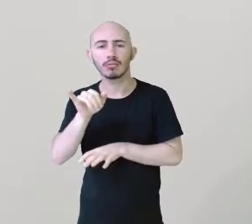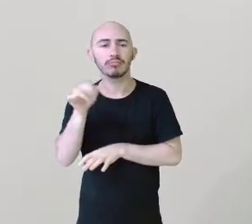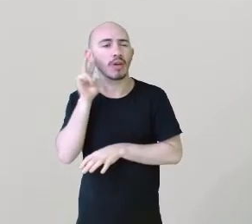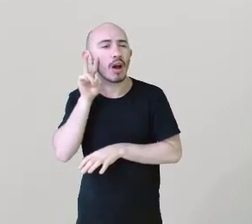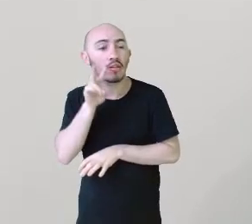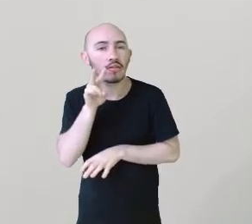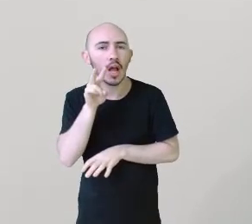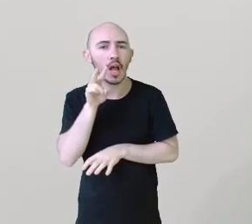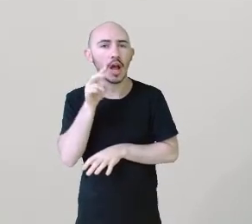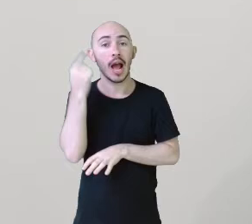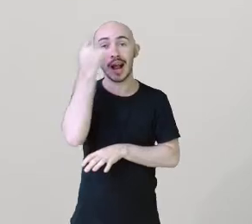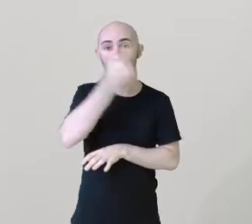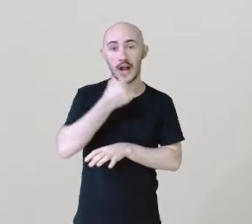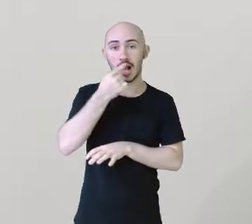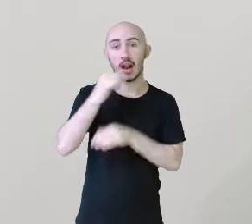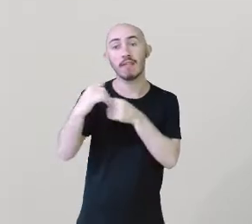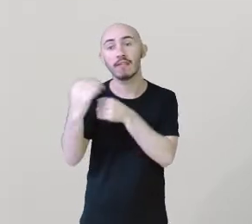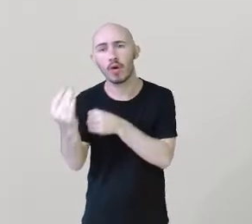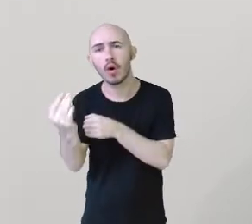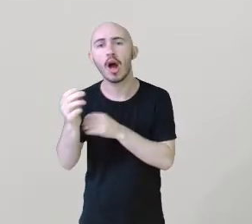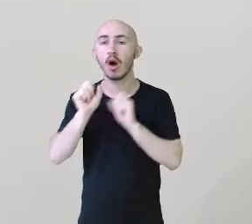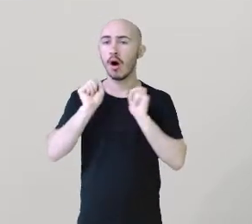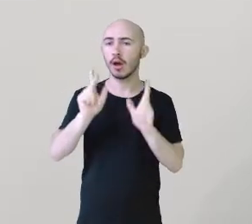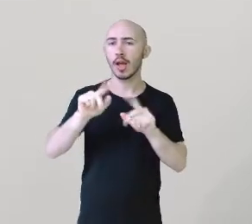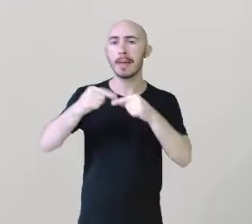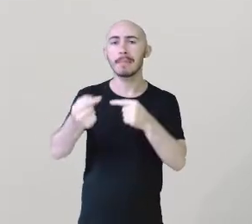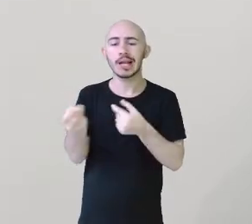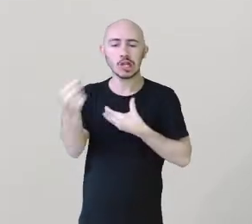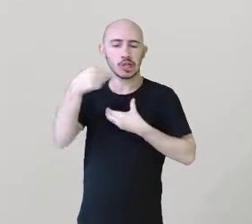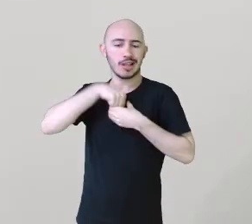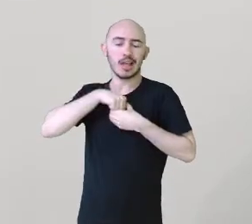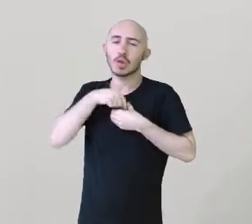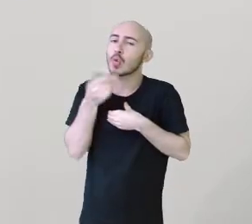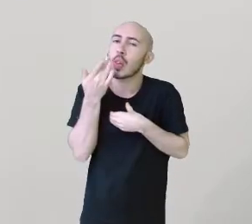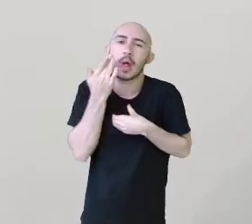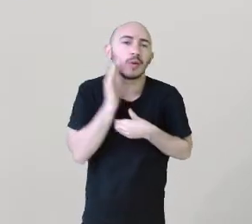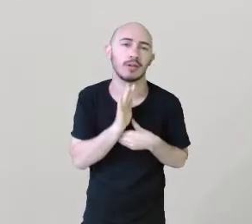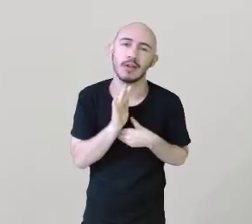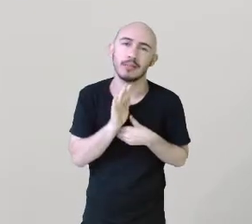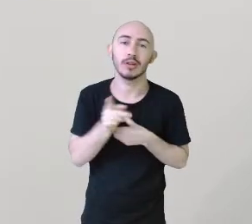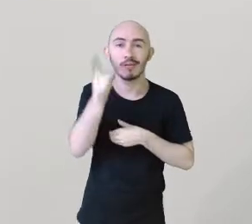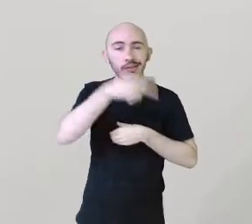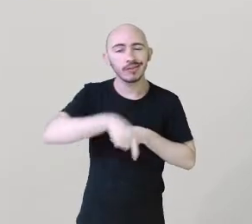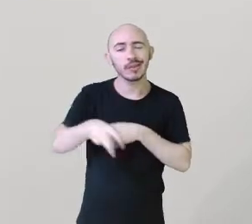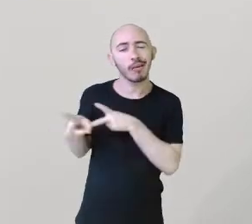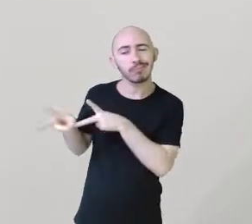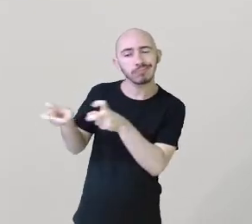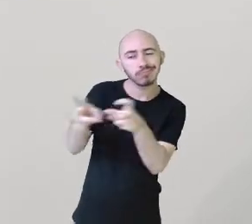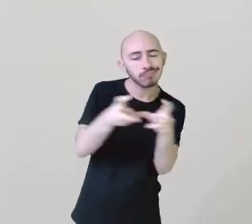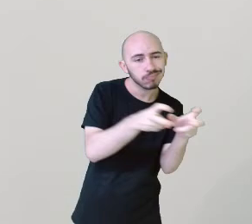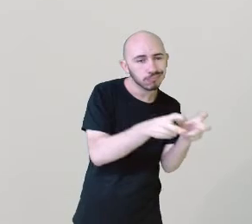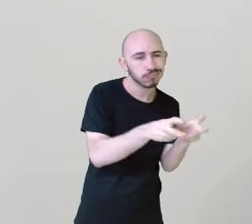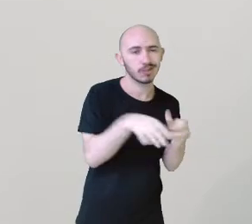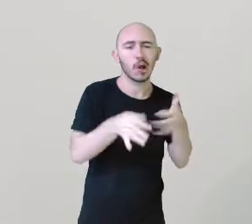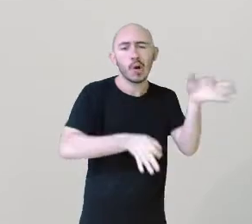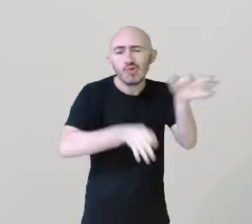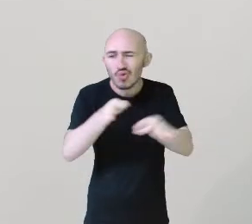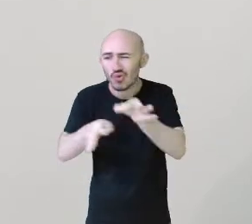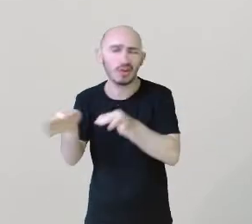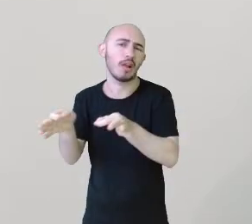vê coração. Então fica aí a dica, cuidado, olha, observa sempre o que está ao seu redor para não sair julgando as coisas sem